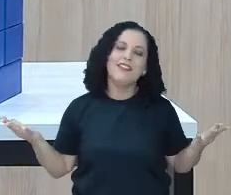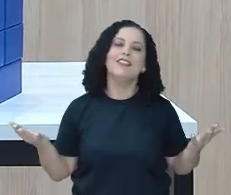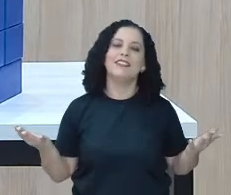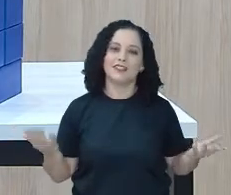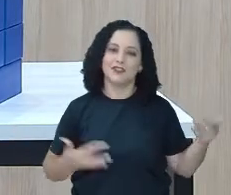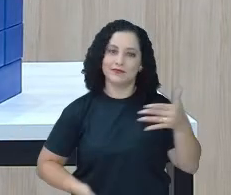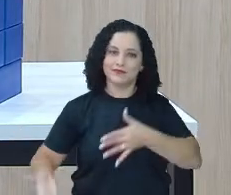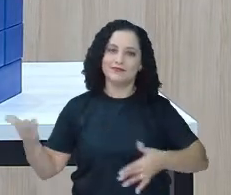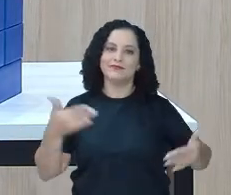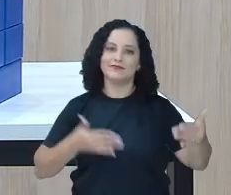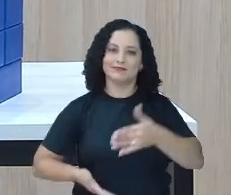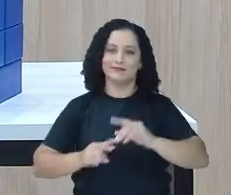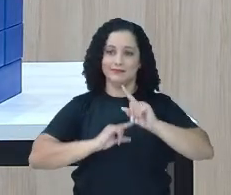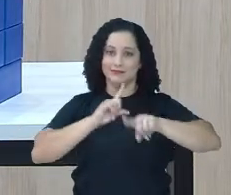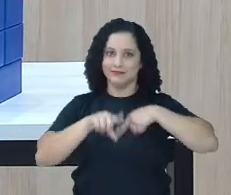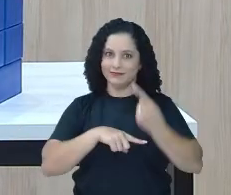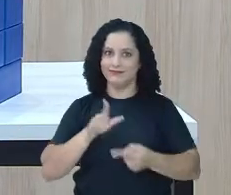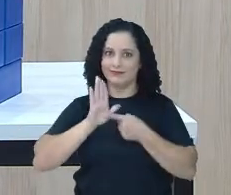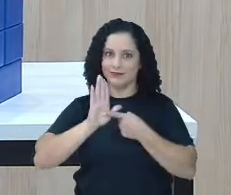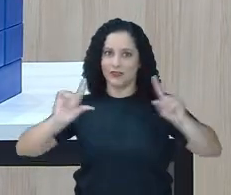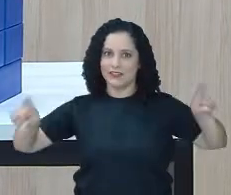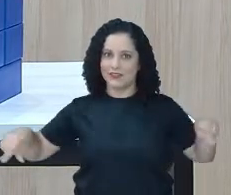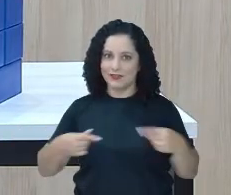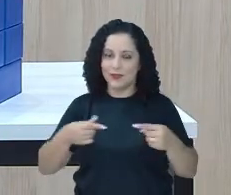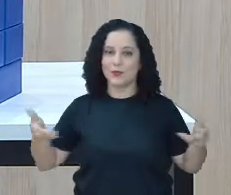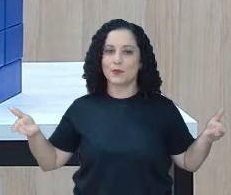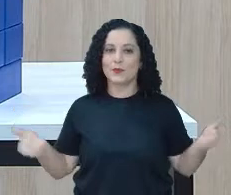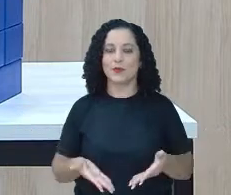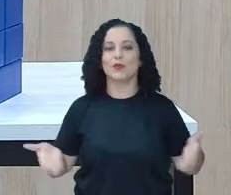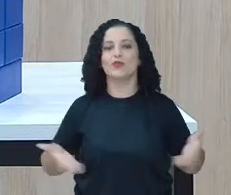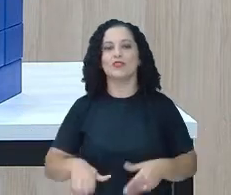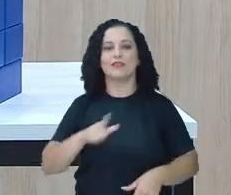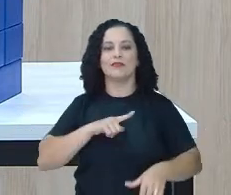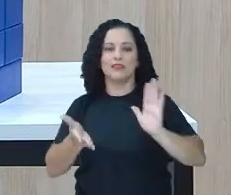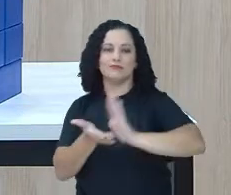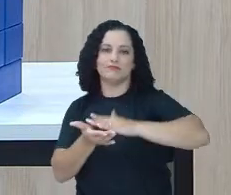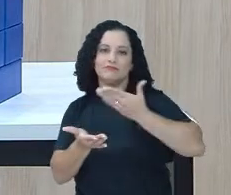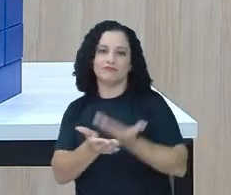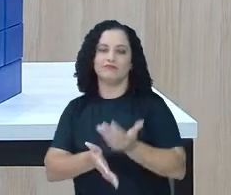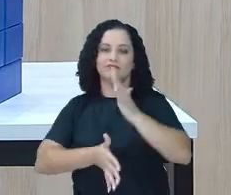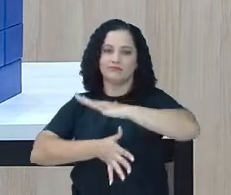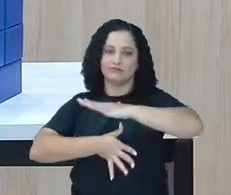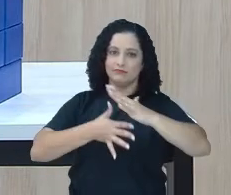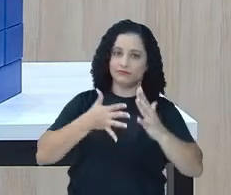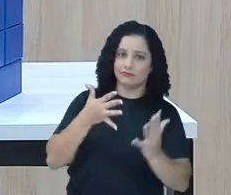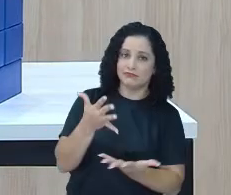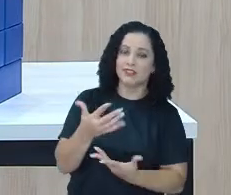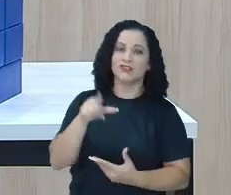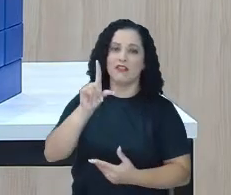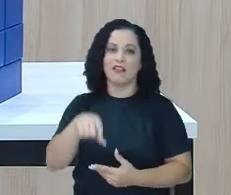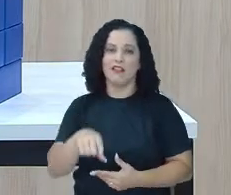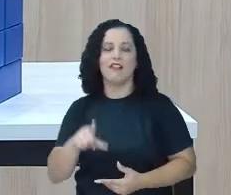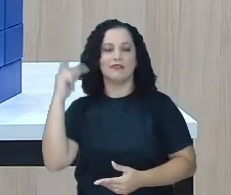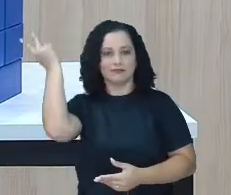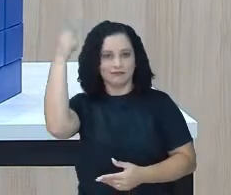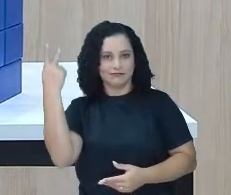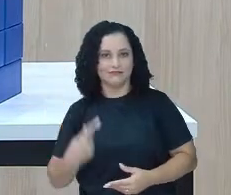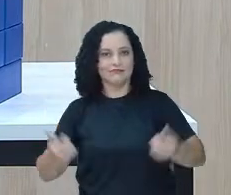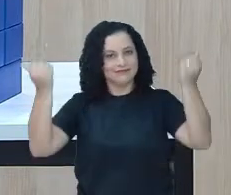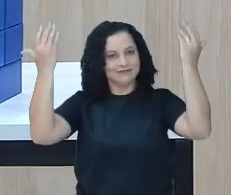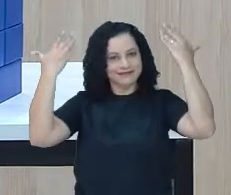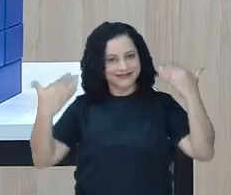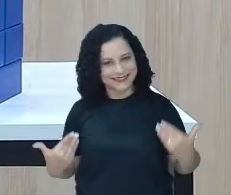Vou trazer aqui para vocês já, tá certo? Hoje quem me acompanha com a tradução simultânea para a língua brasileira de sinais é a Késia,